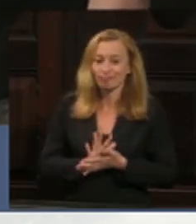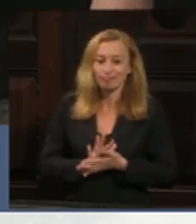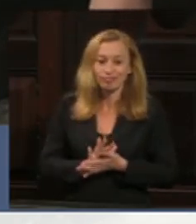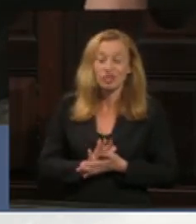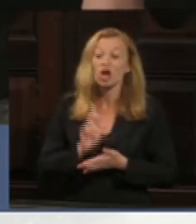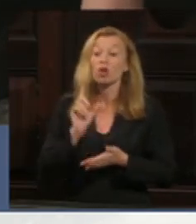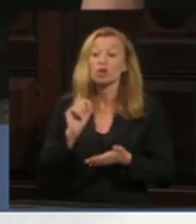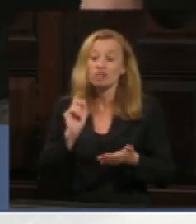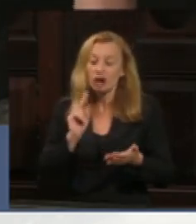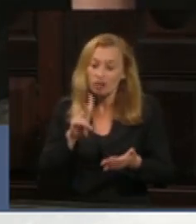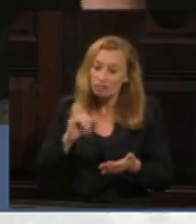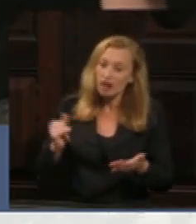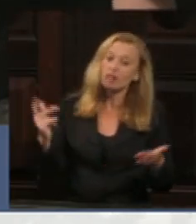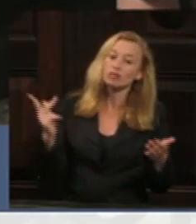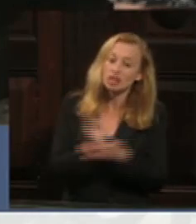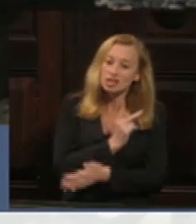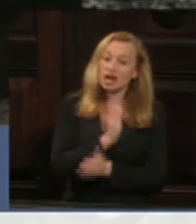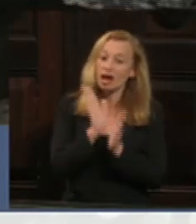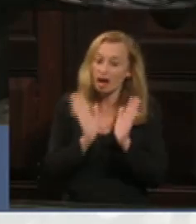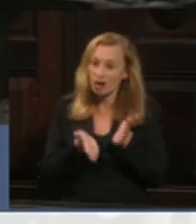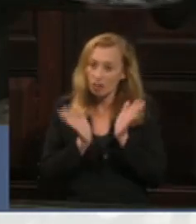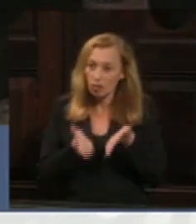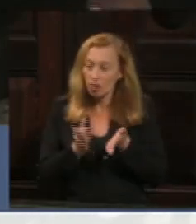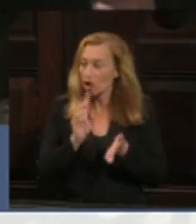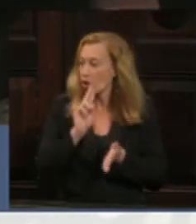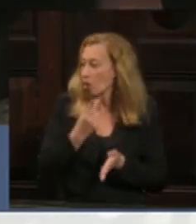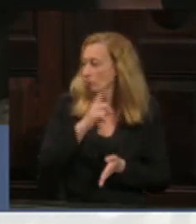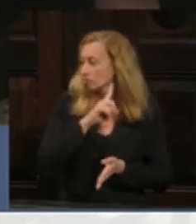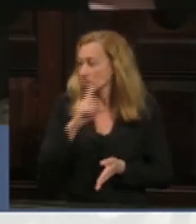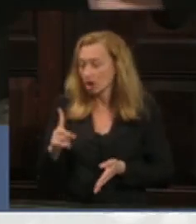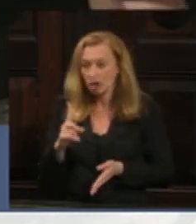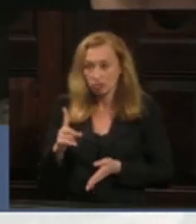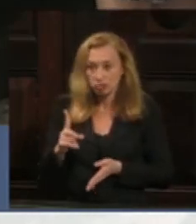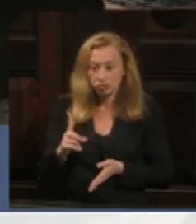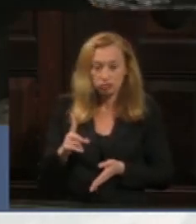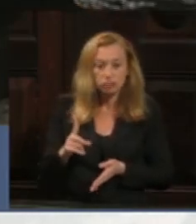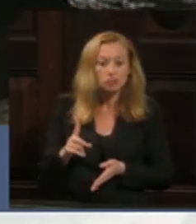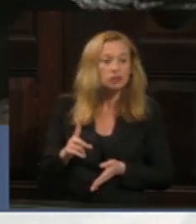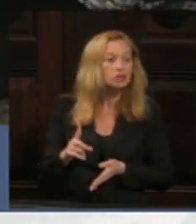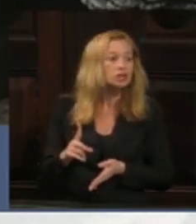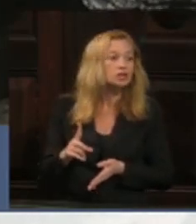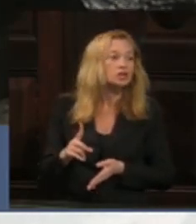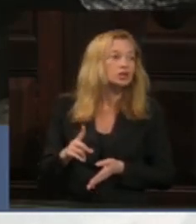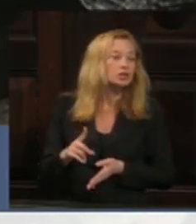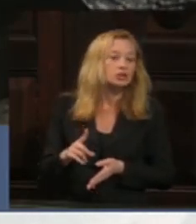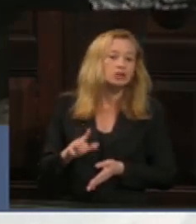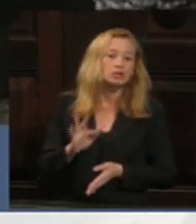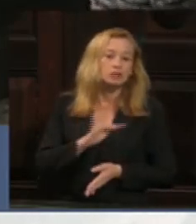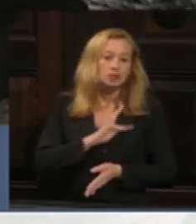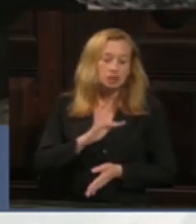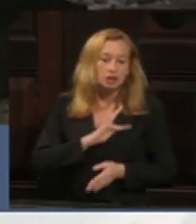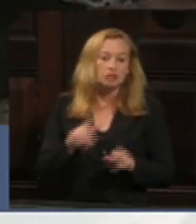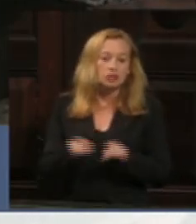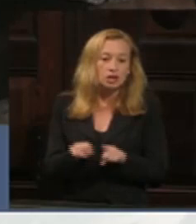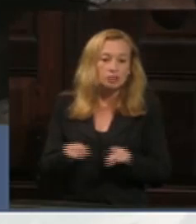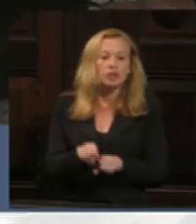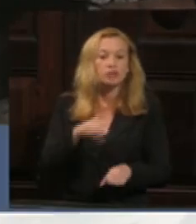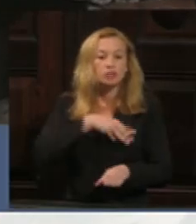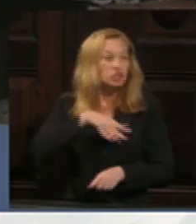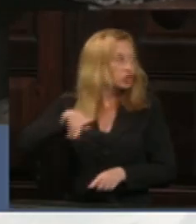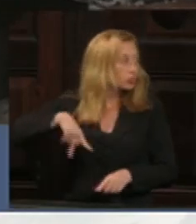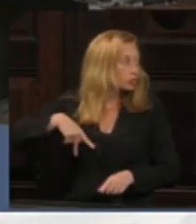vai acontecer agora ou não, isso cabe à autoridade policial, ao Ministério Público e ao Judiciário, que acompanham a